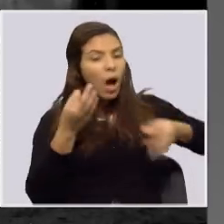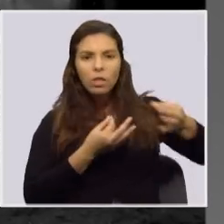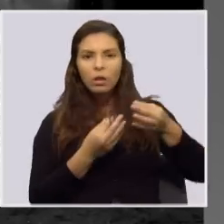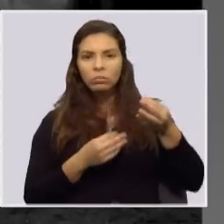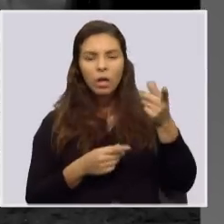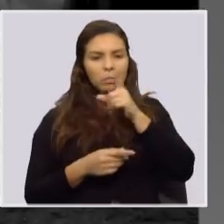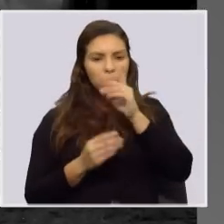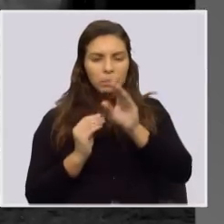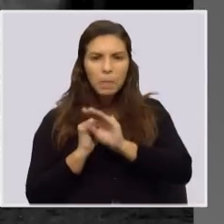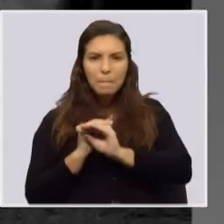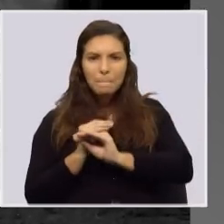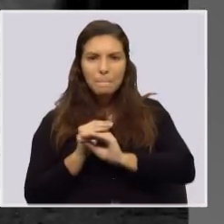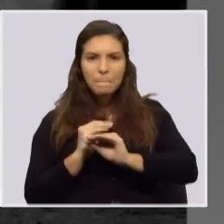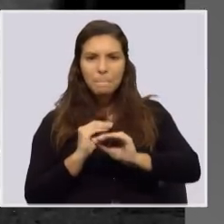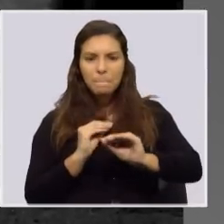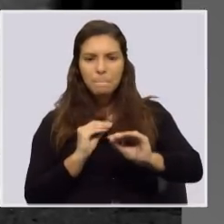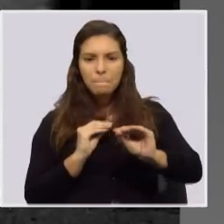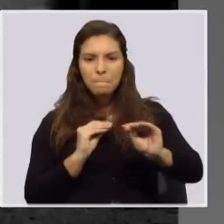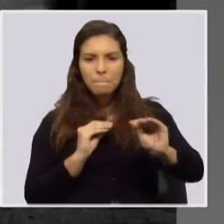via, ninguém falava. Toda a gente ficava a olhar para